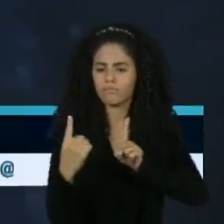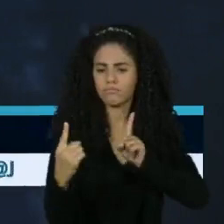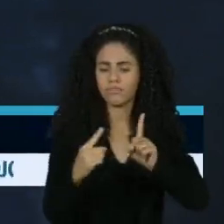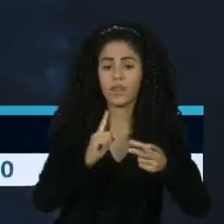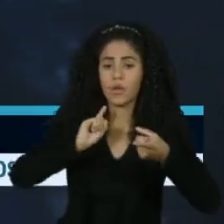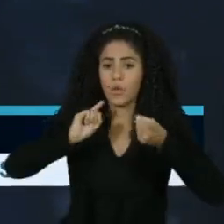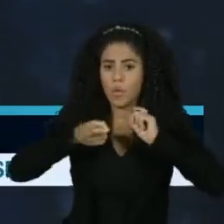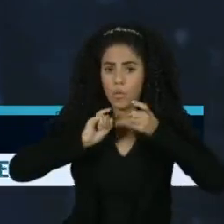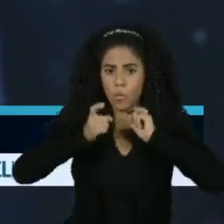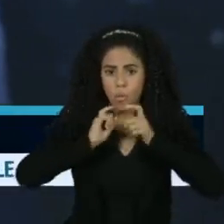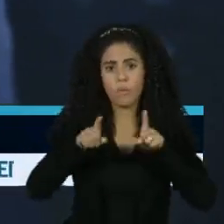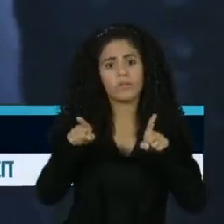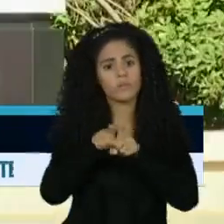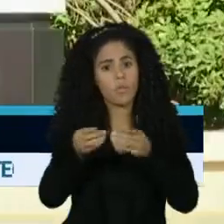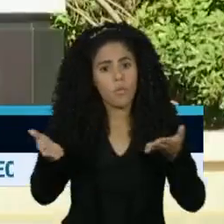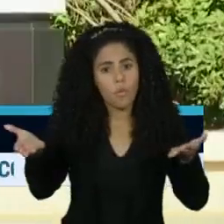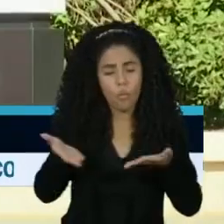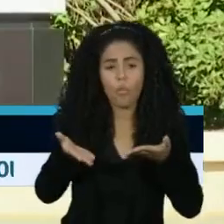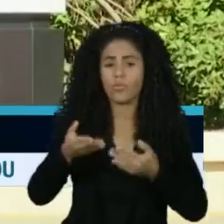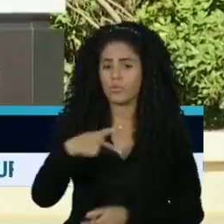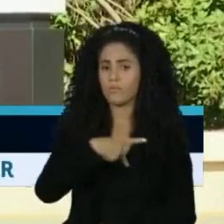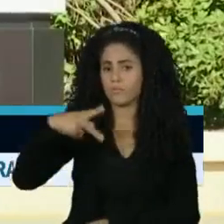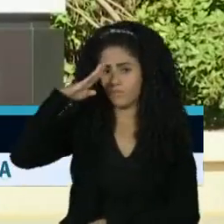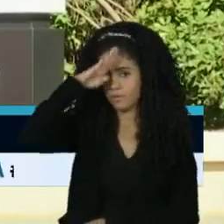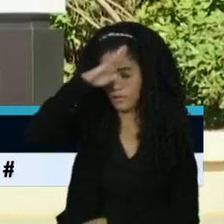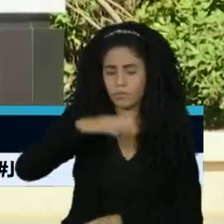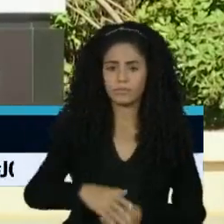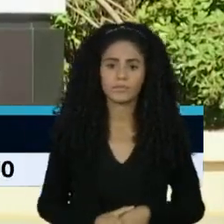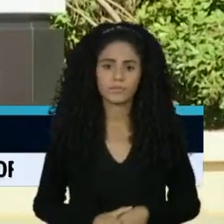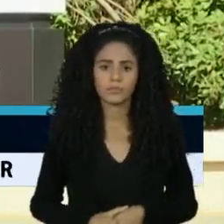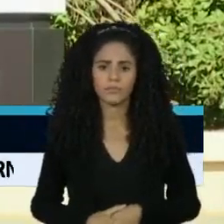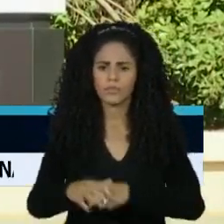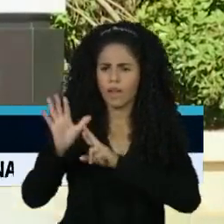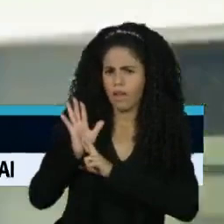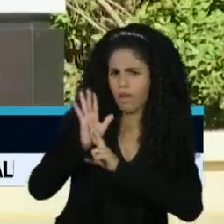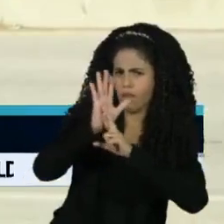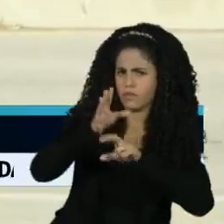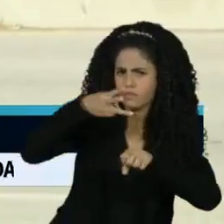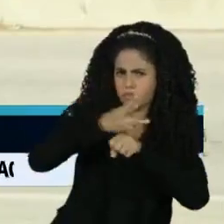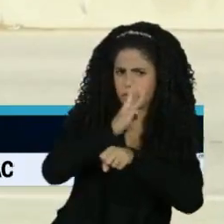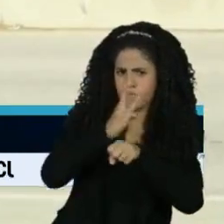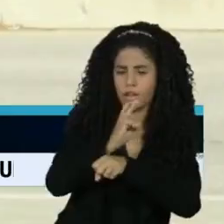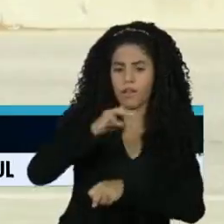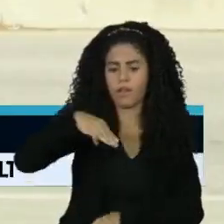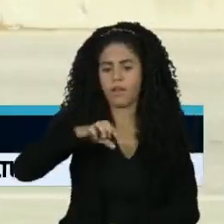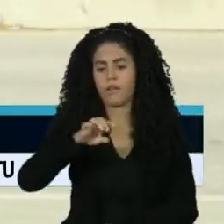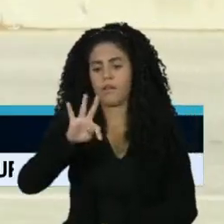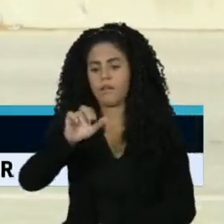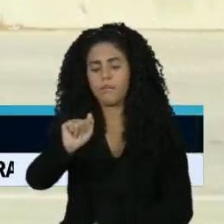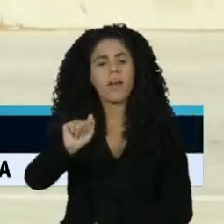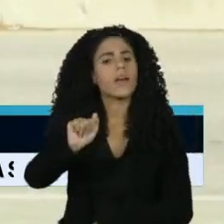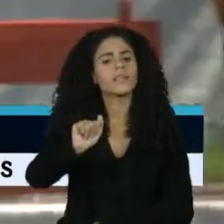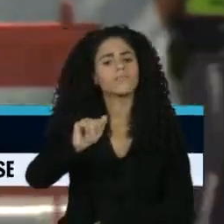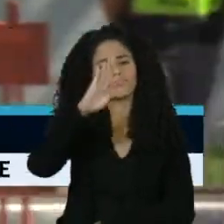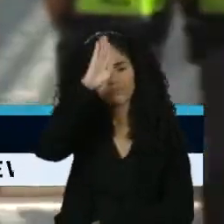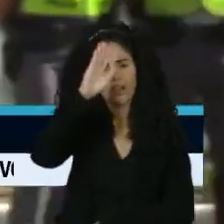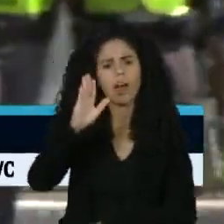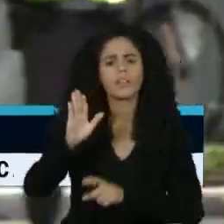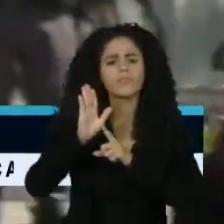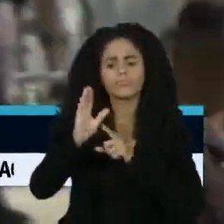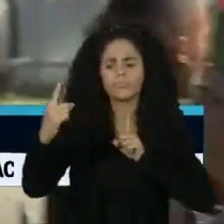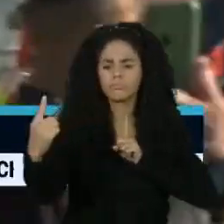e diretores do aplicativo os representantes do WhatsApp e da Meta empresa dona da plataforma